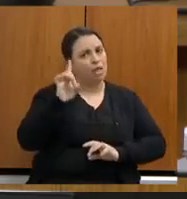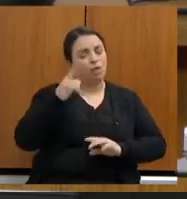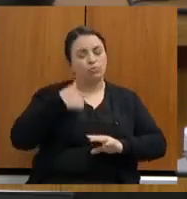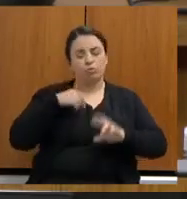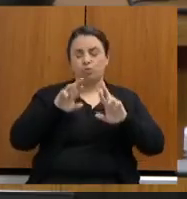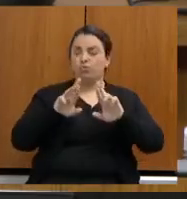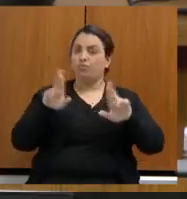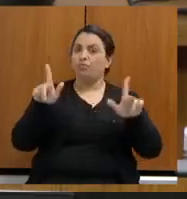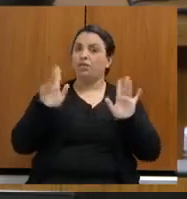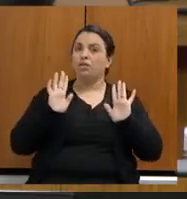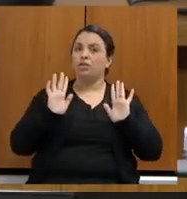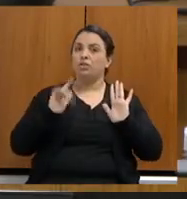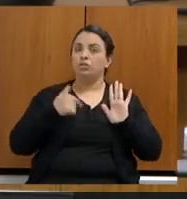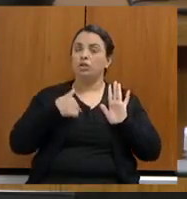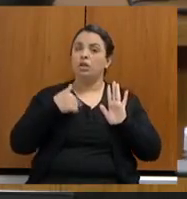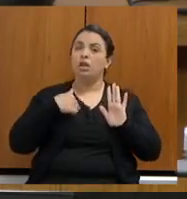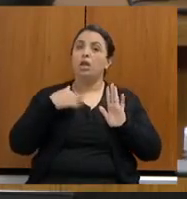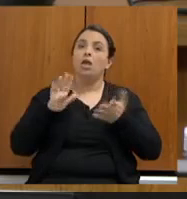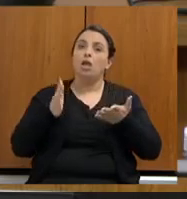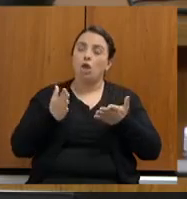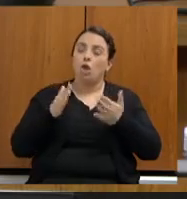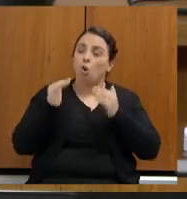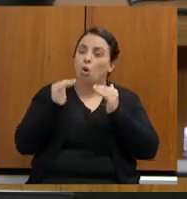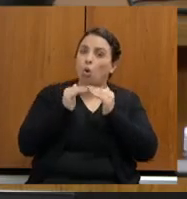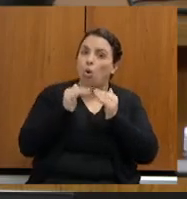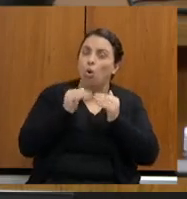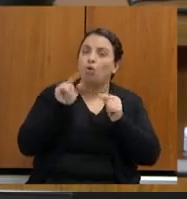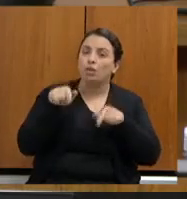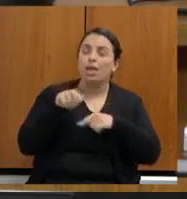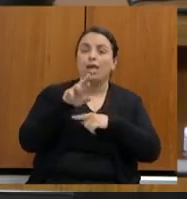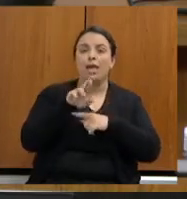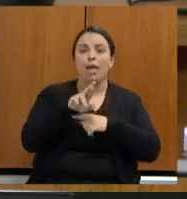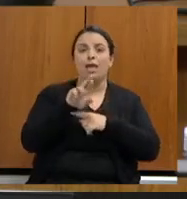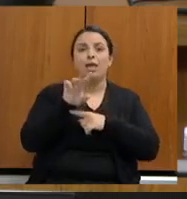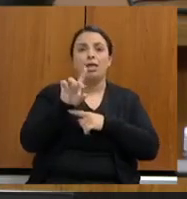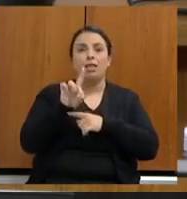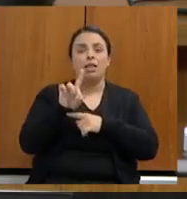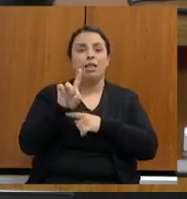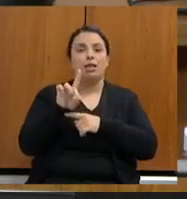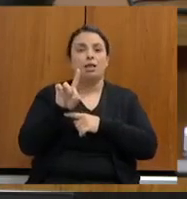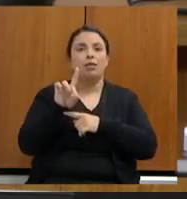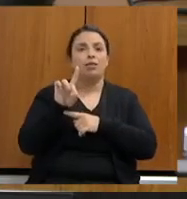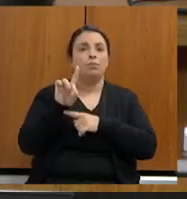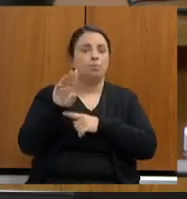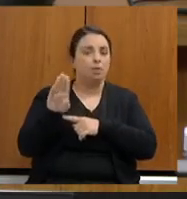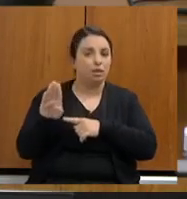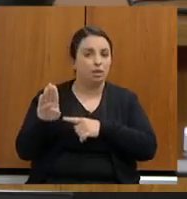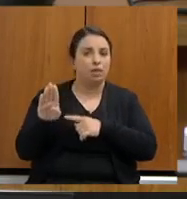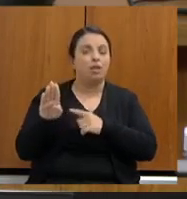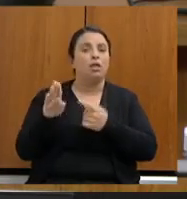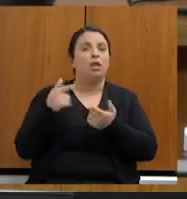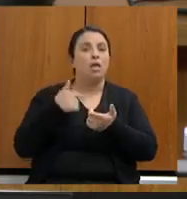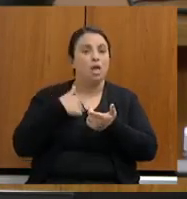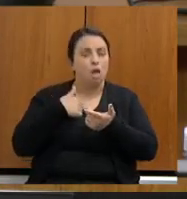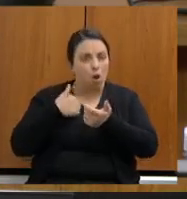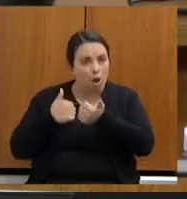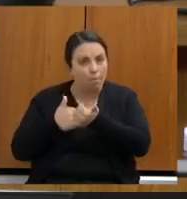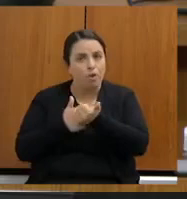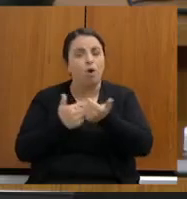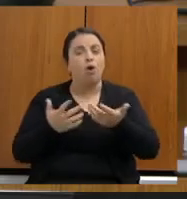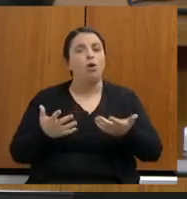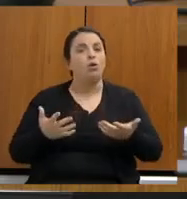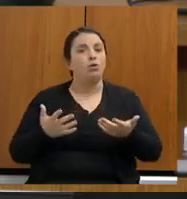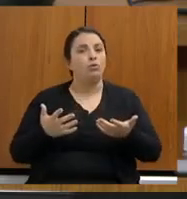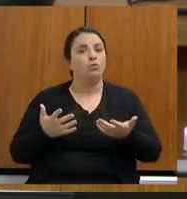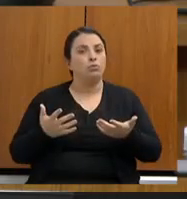favor de da da RD só favor só favor tem